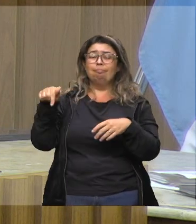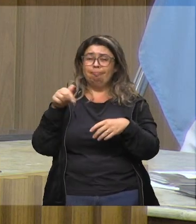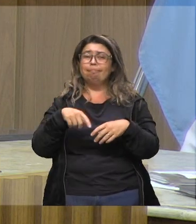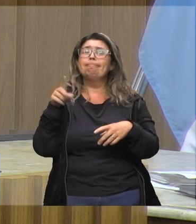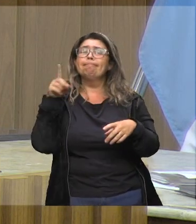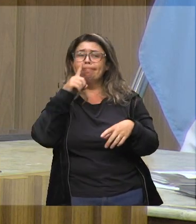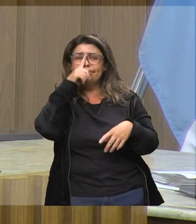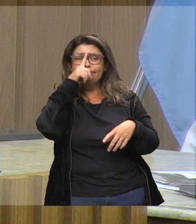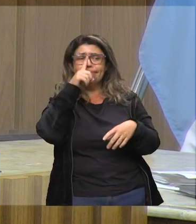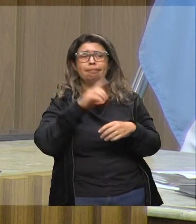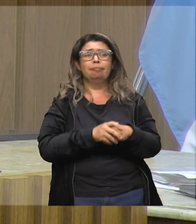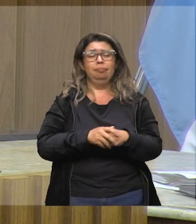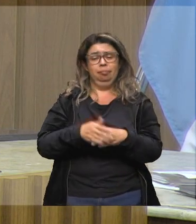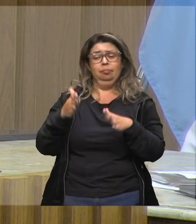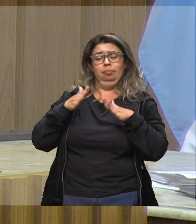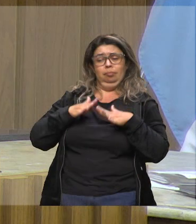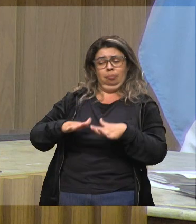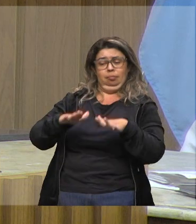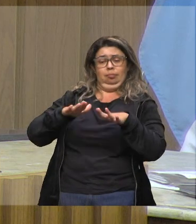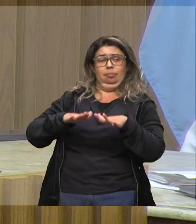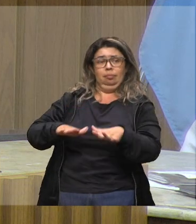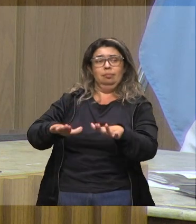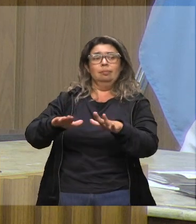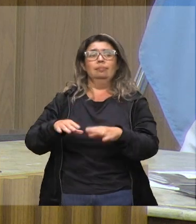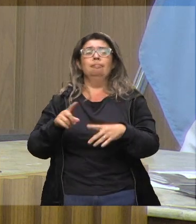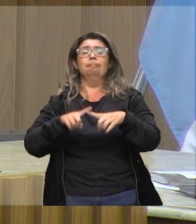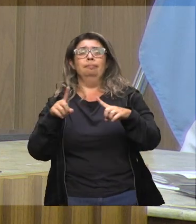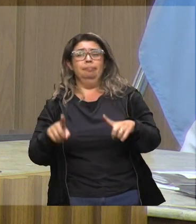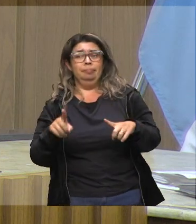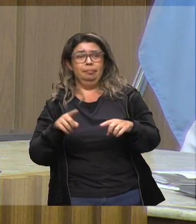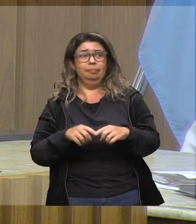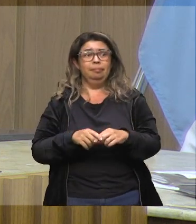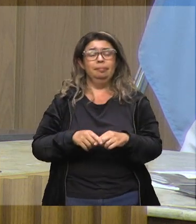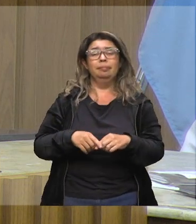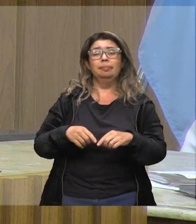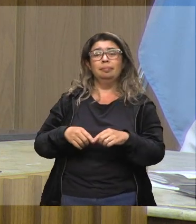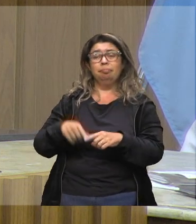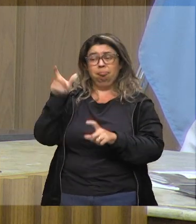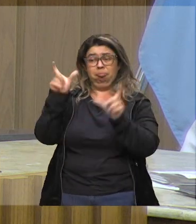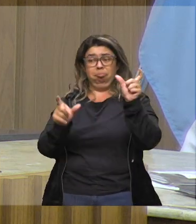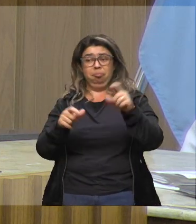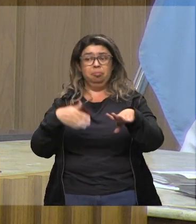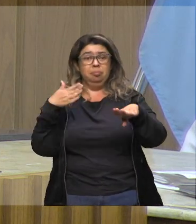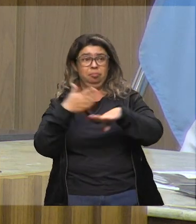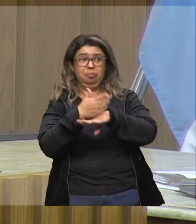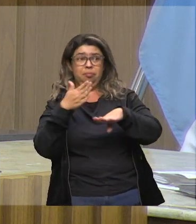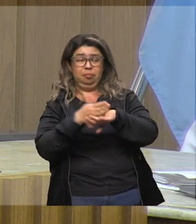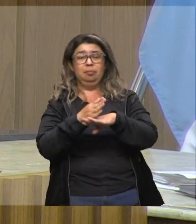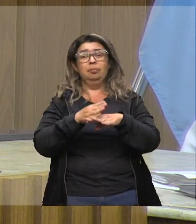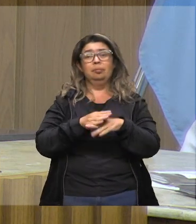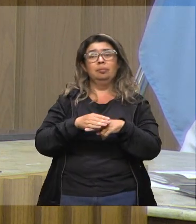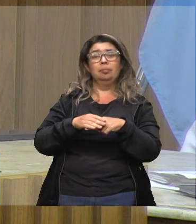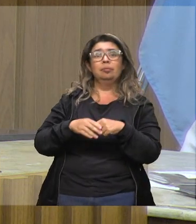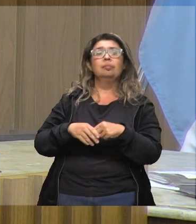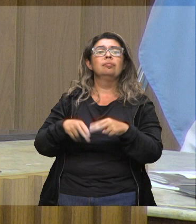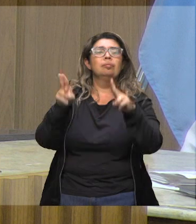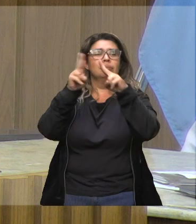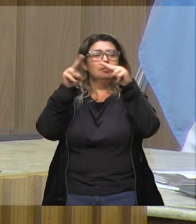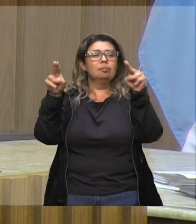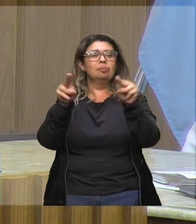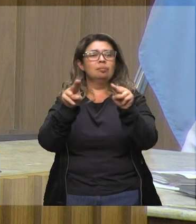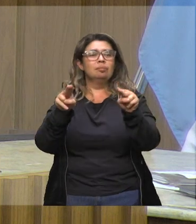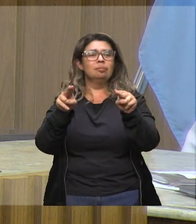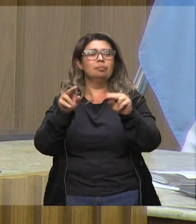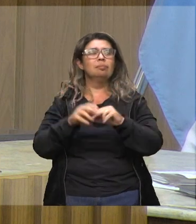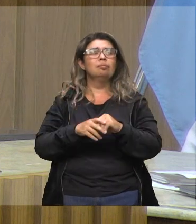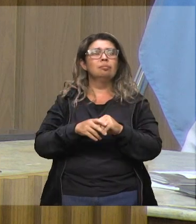perigoso, já vem mais devagar. Mas as pessoas que adentram a nossa cidade, pelo acesso ali da Unesp, que às vezes não conhecem, pode